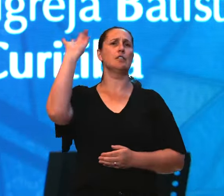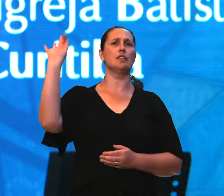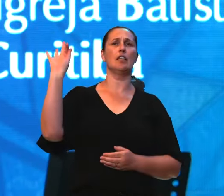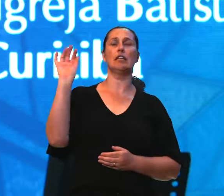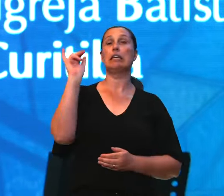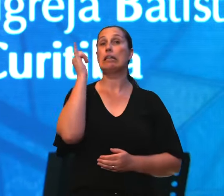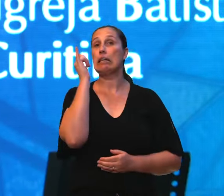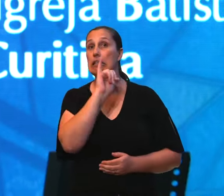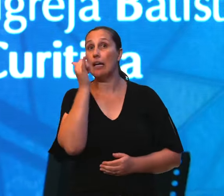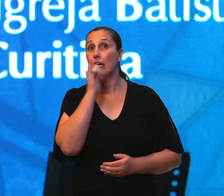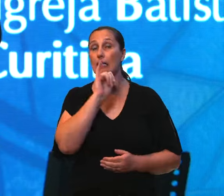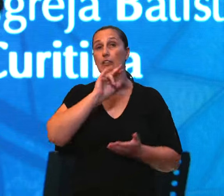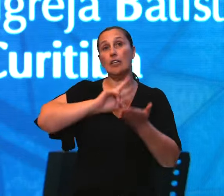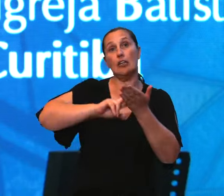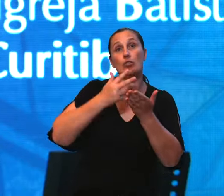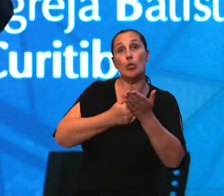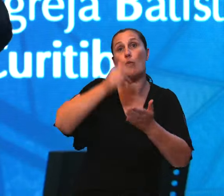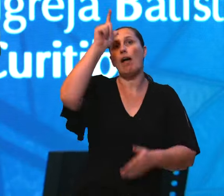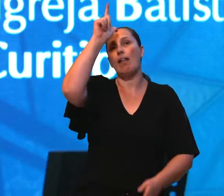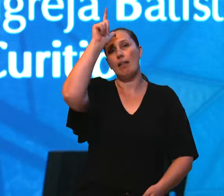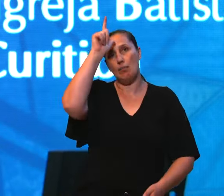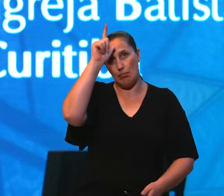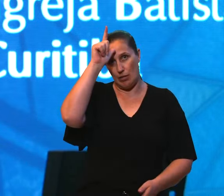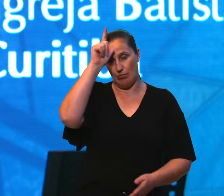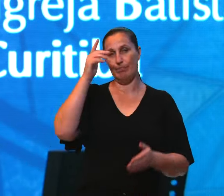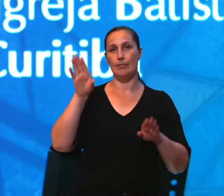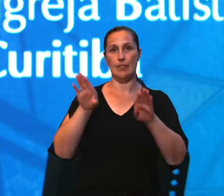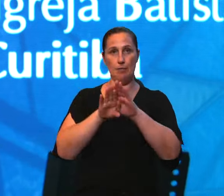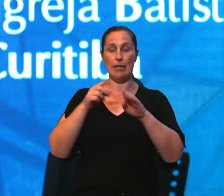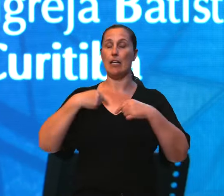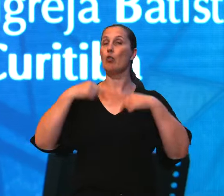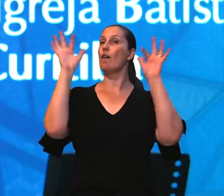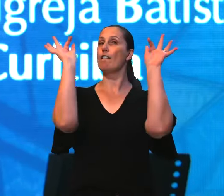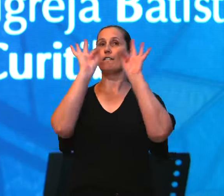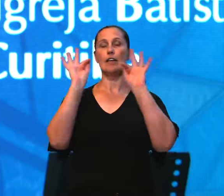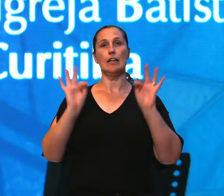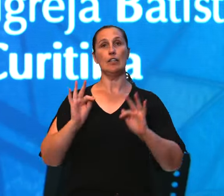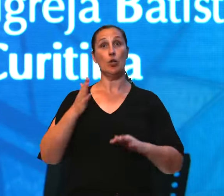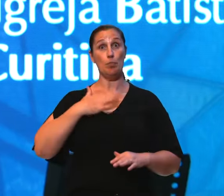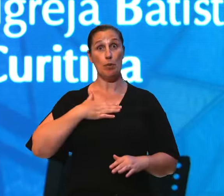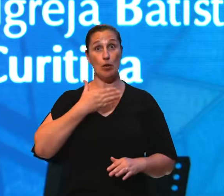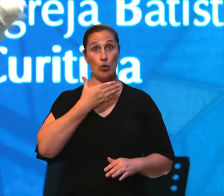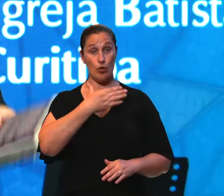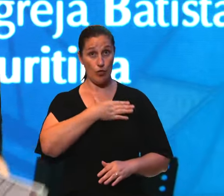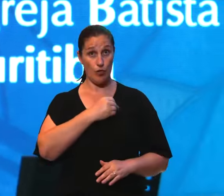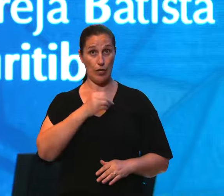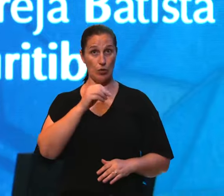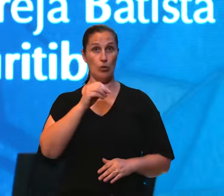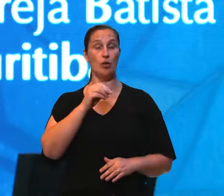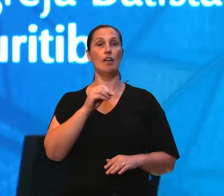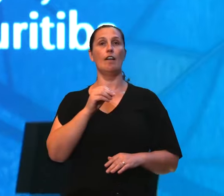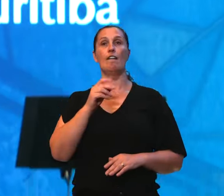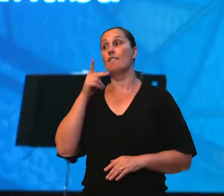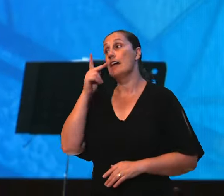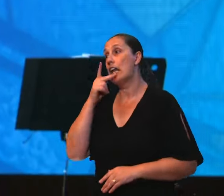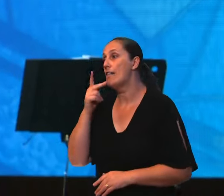traduzido pros pro alemão nestes dias eu tô muito feliz o Rafa meu filho sempre falava assim